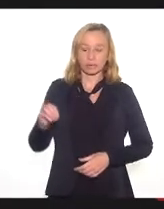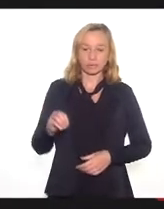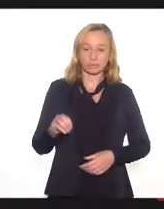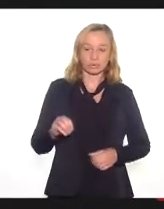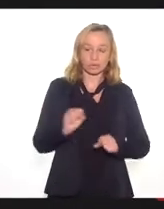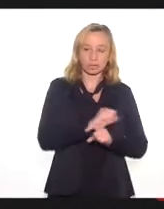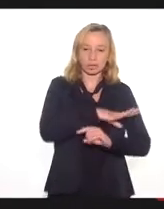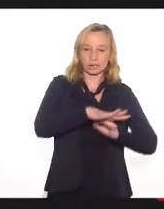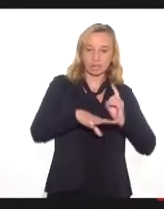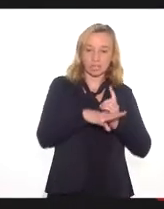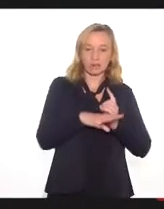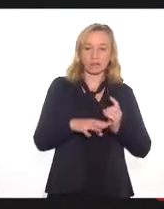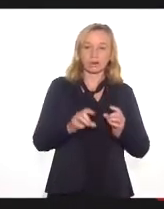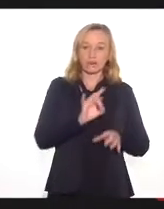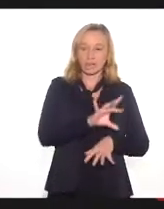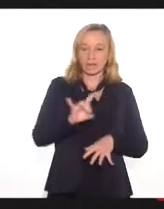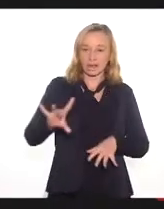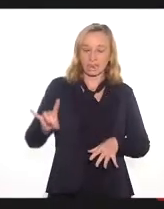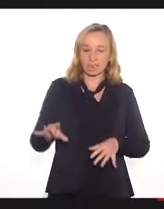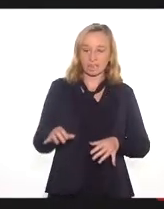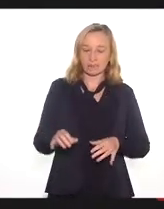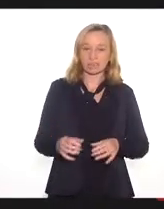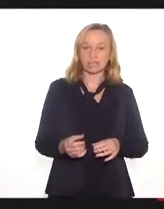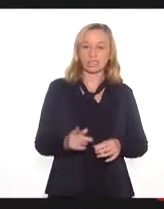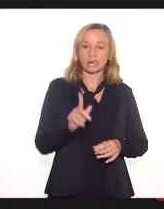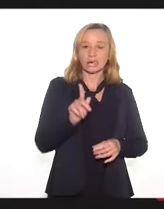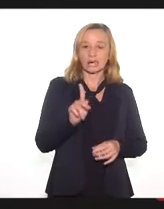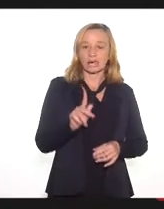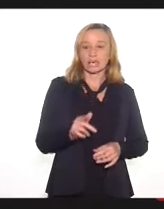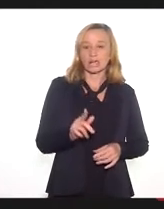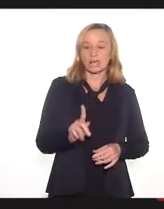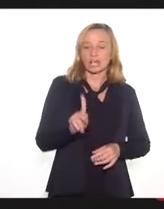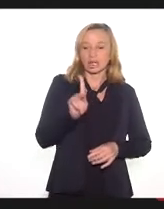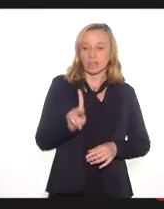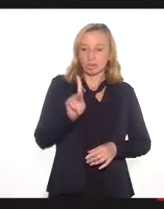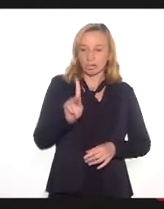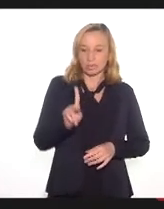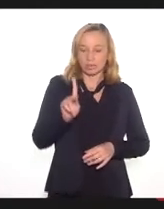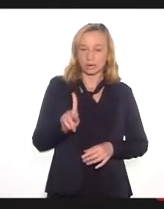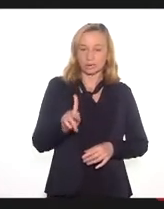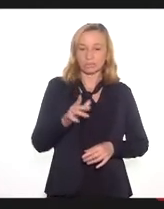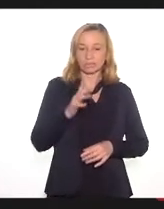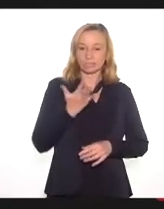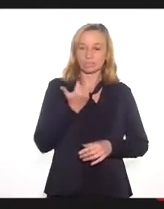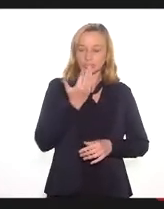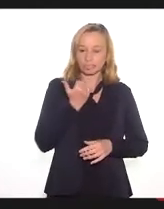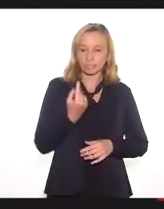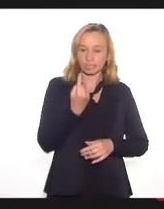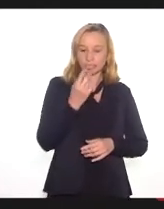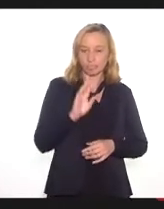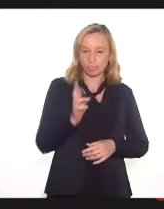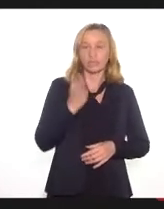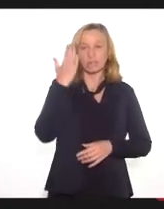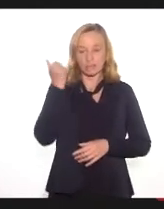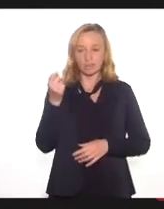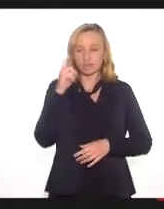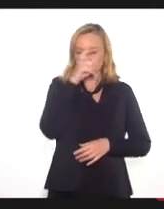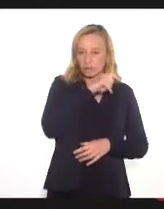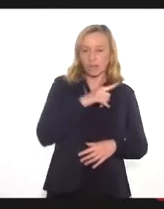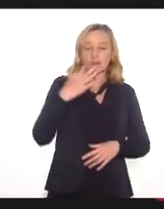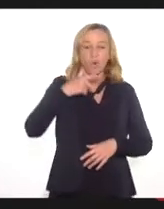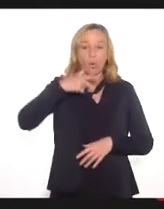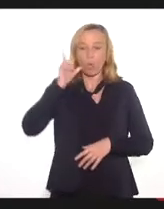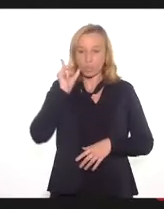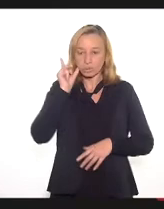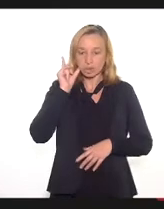cada quilo de alimento a um real. A gente está se preparando, a gente sabe de toda dificuldade. Ontem mesmo, a